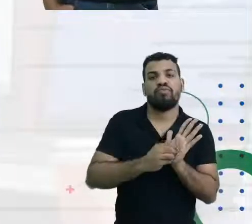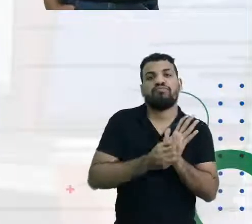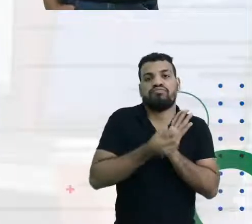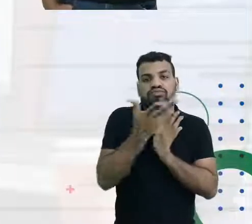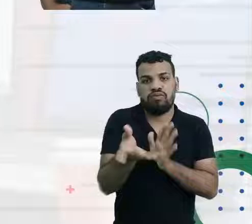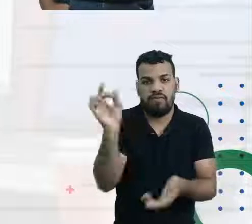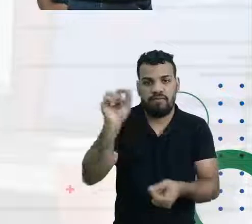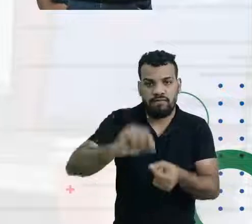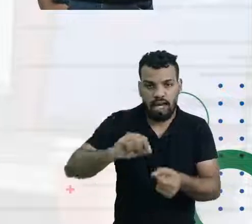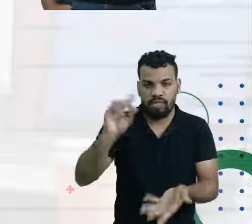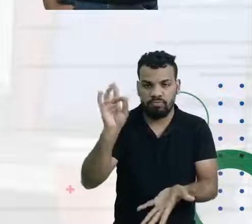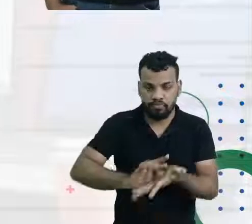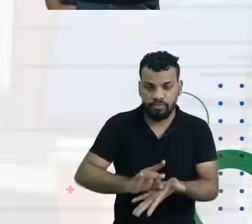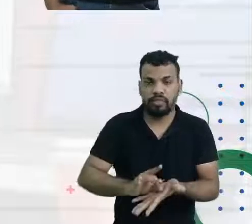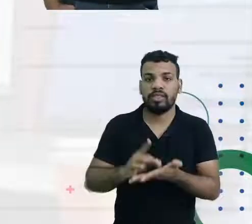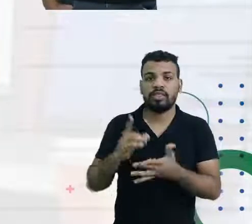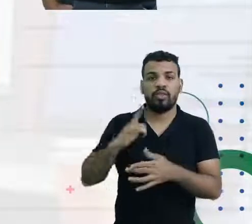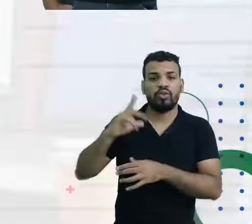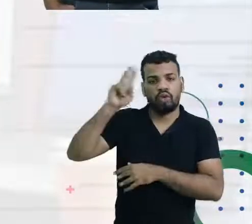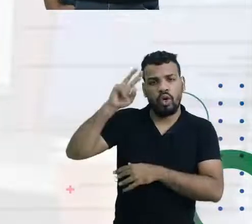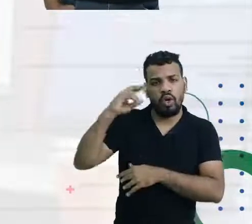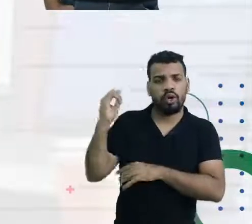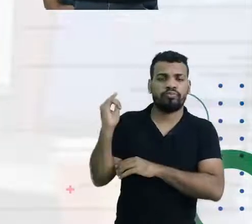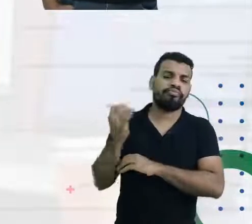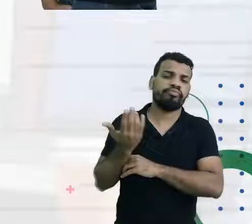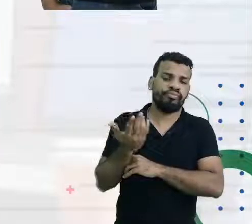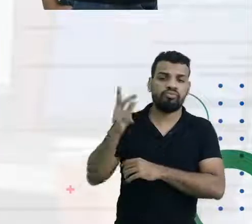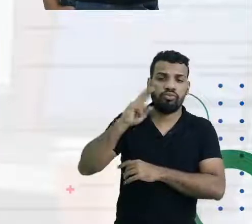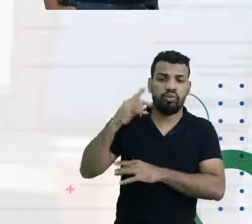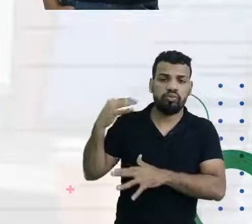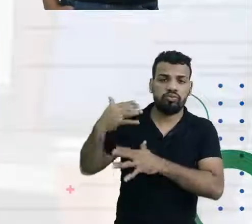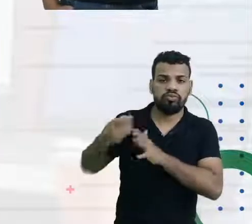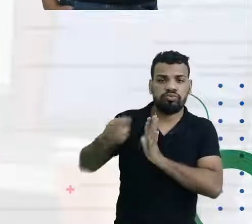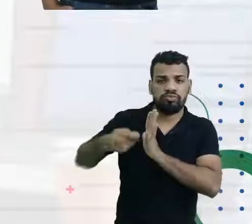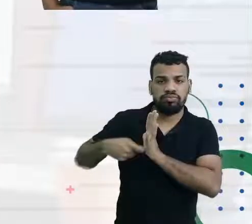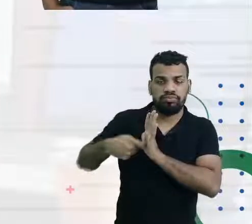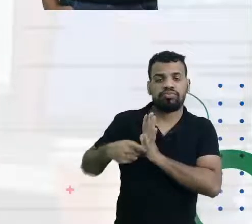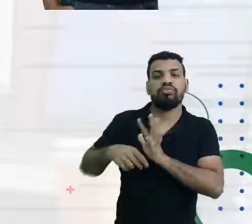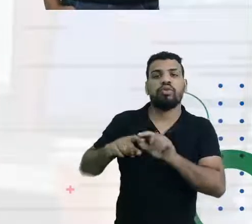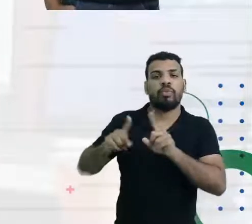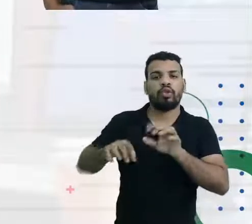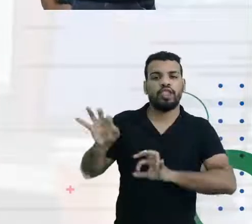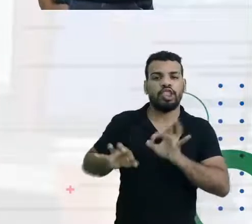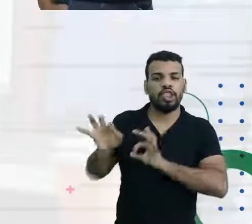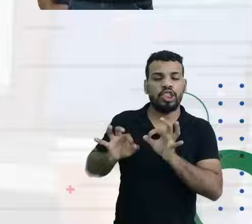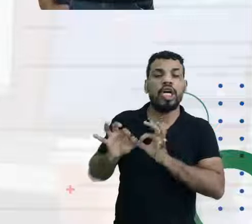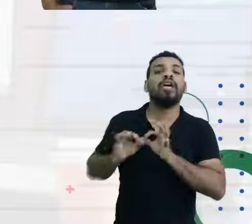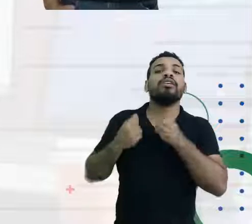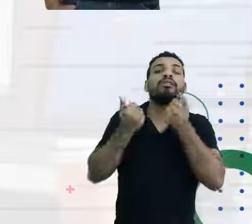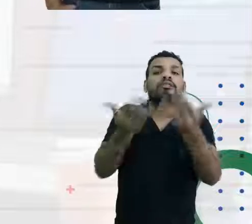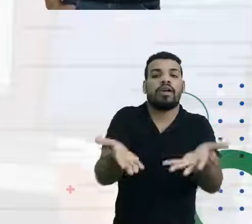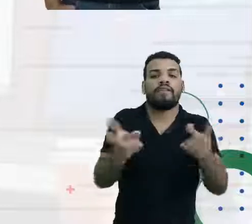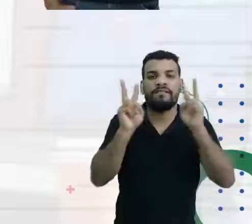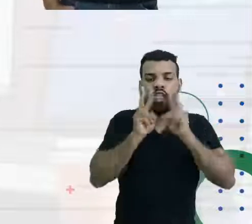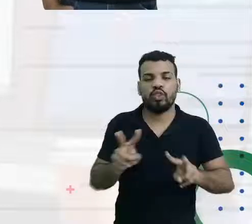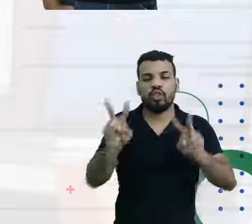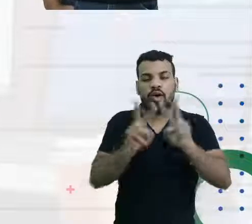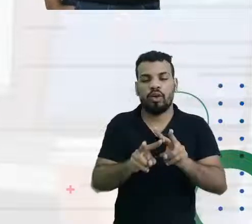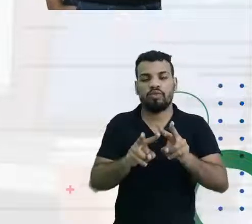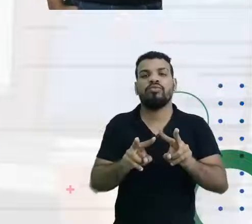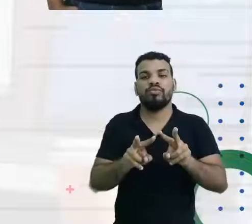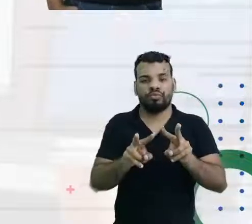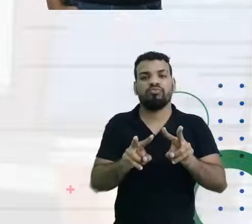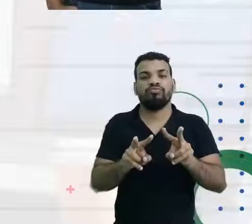artista gráfico pega toda essa narrativa e transforma numa representação visual que vai fazer aquele universo